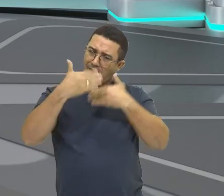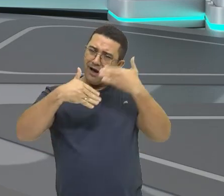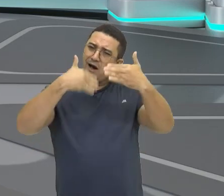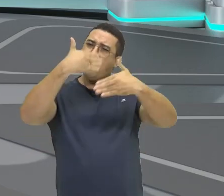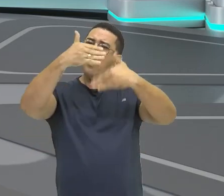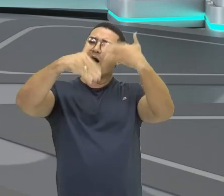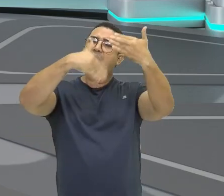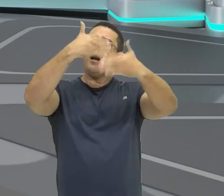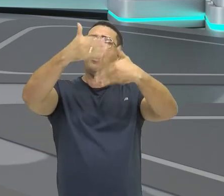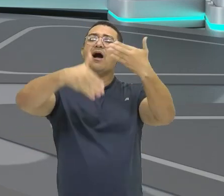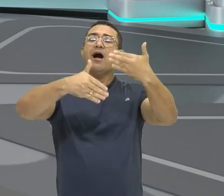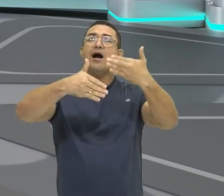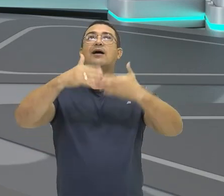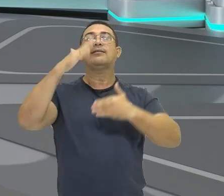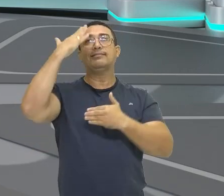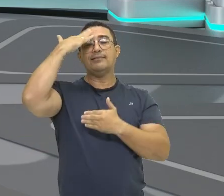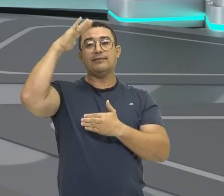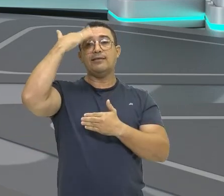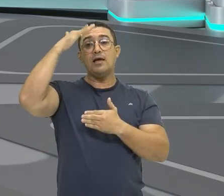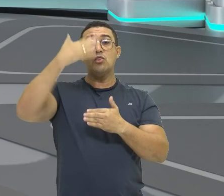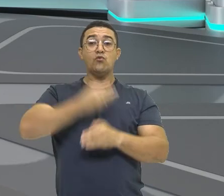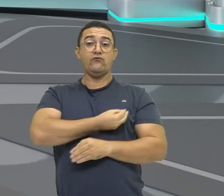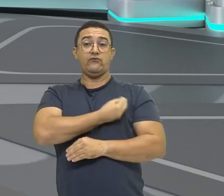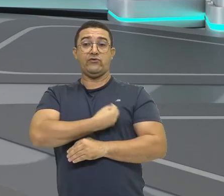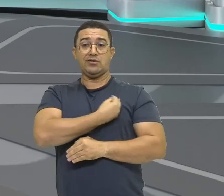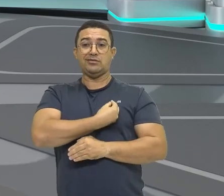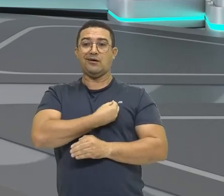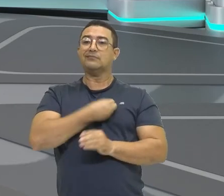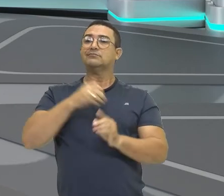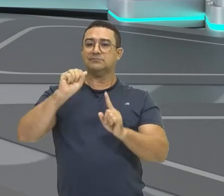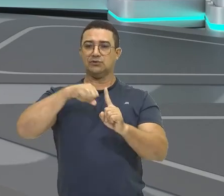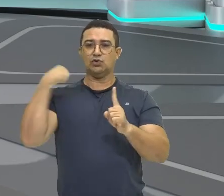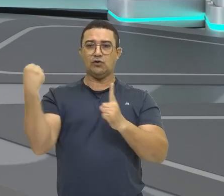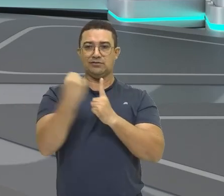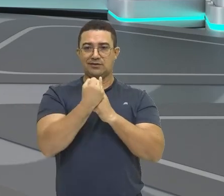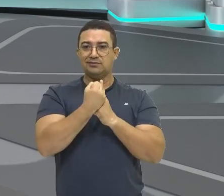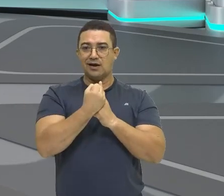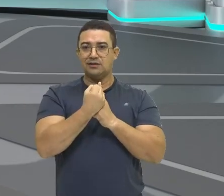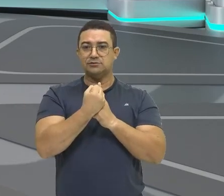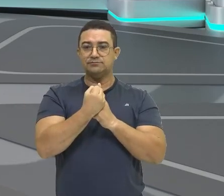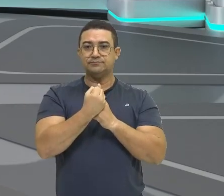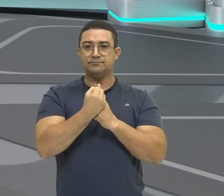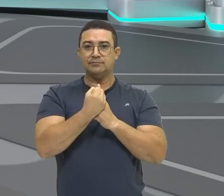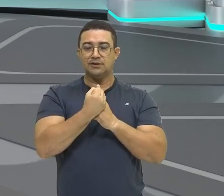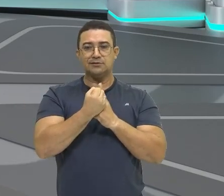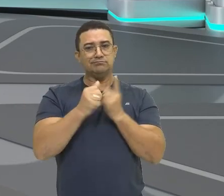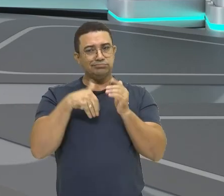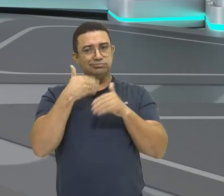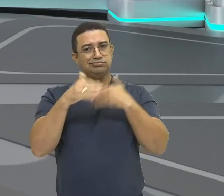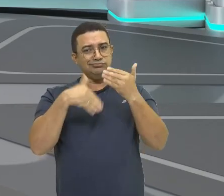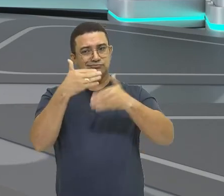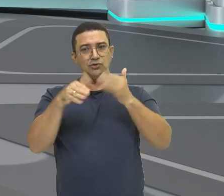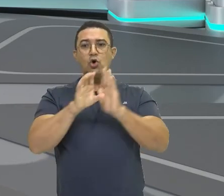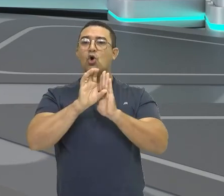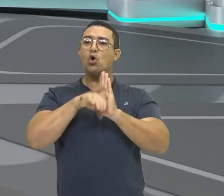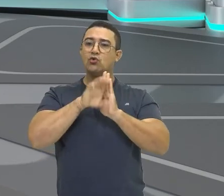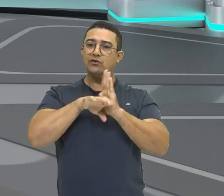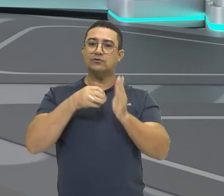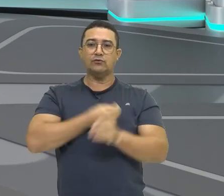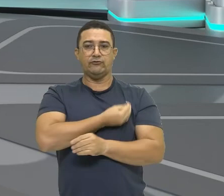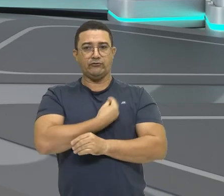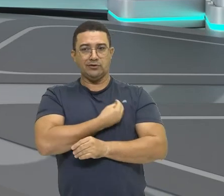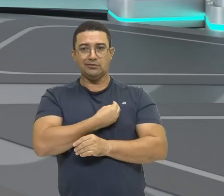criando o conceito da vida em sociedade, que era uma coisa que não existia, né? Ele foi desenvolvendo esse conceito de vida em